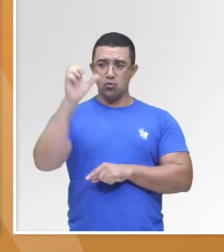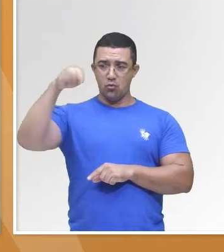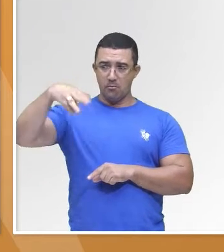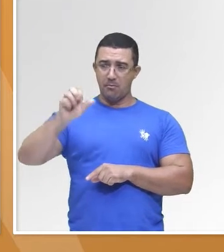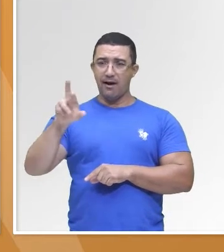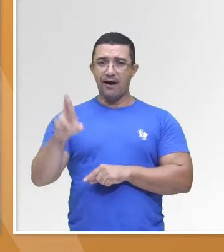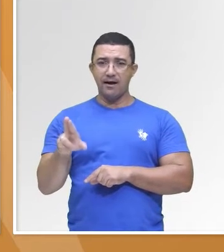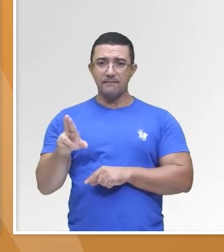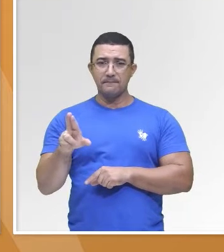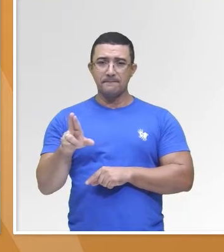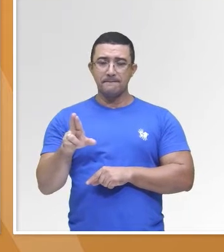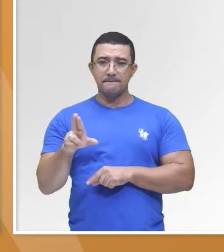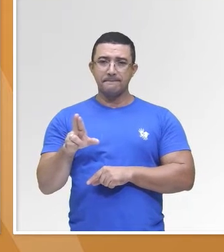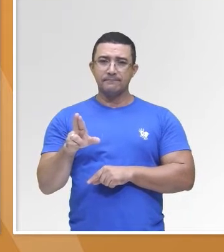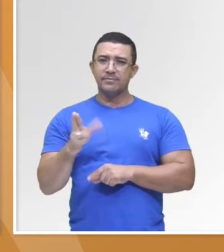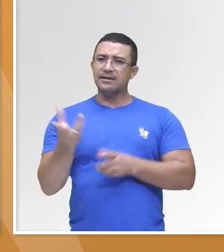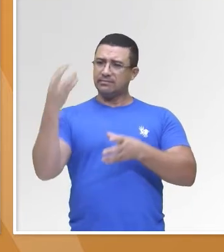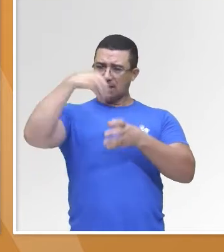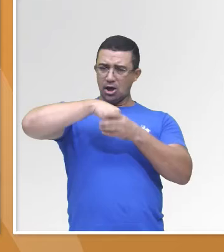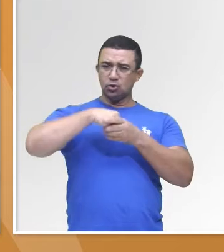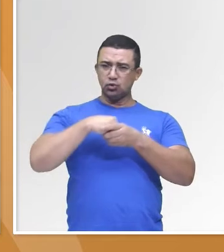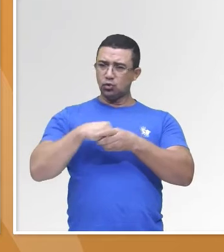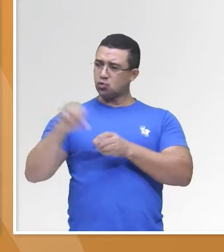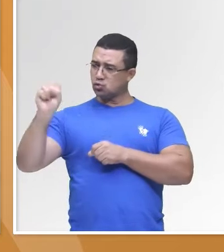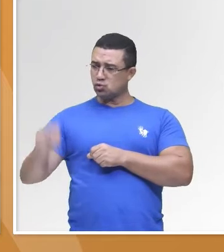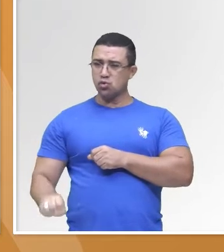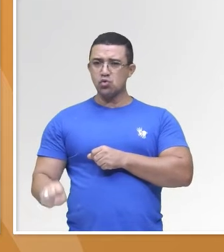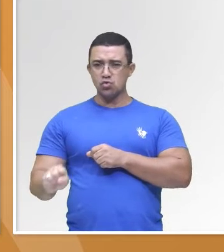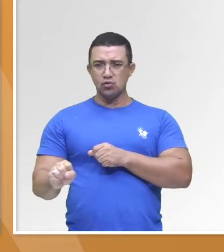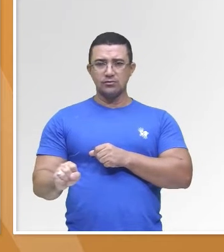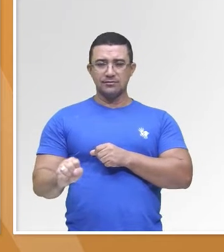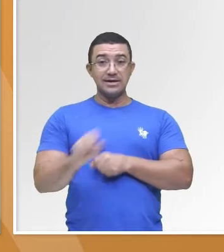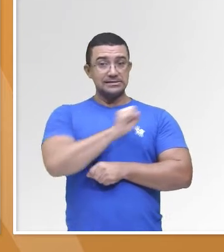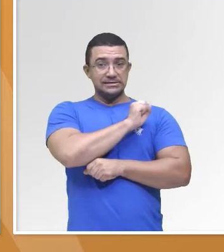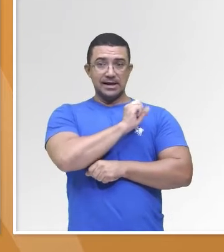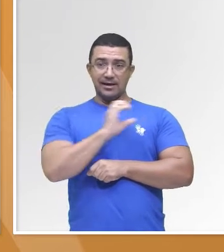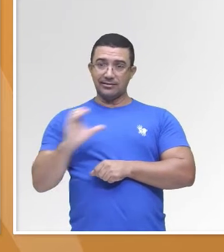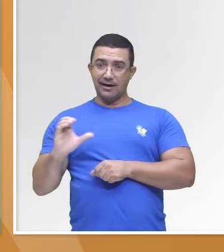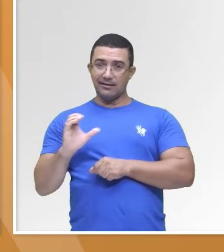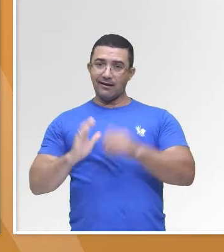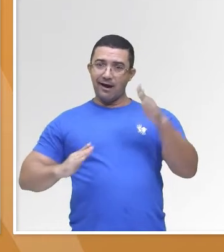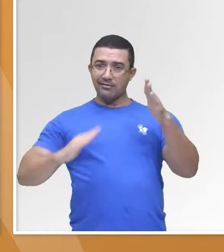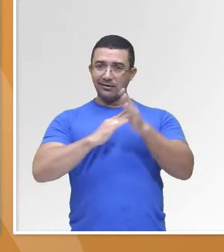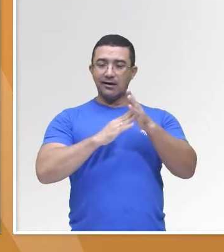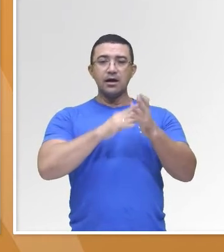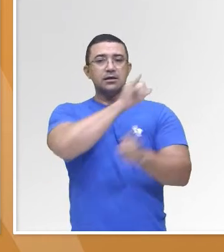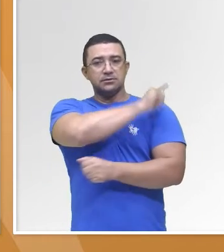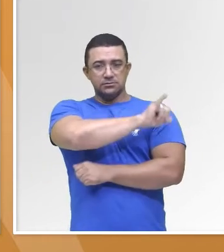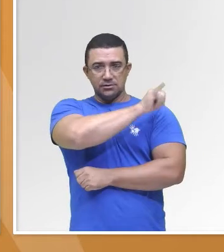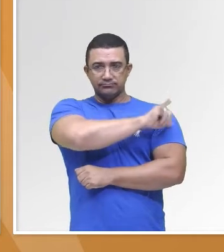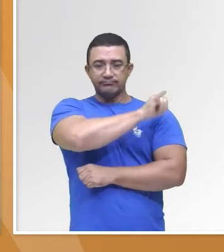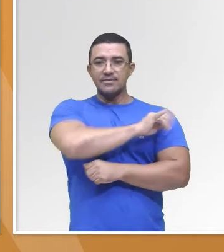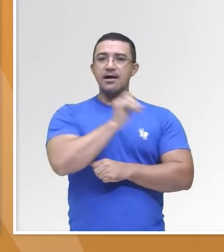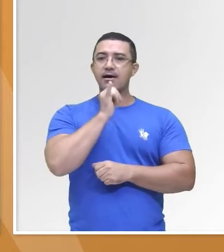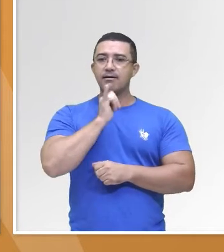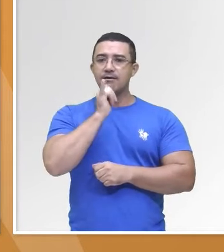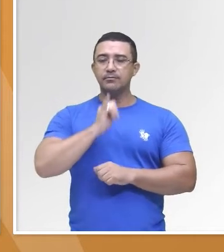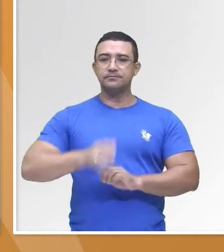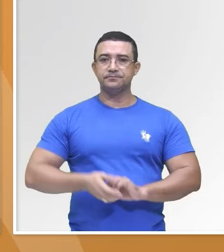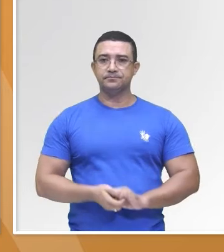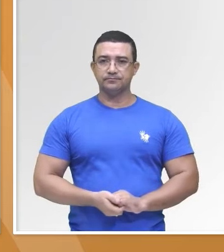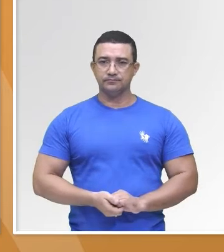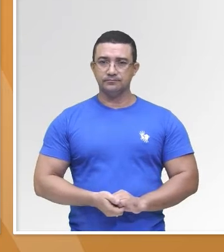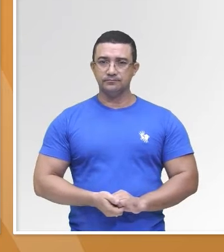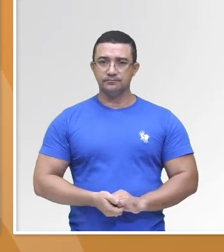né, desde o sul do Brasil, né, de Santa Catarina, até o Rio de Janeiro, por exemplo. Tá? Então,